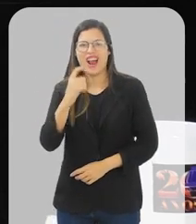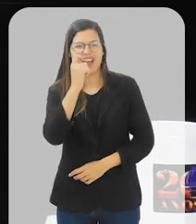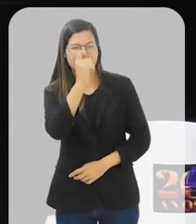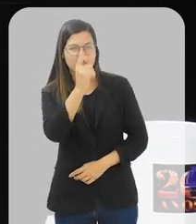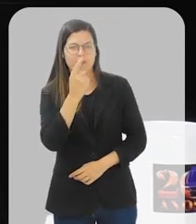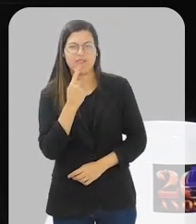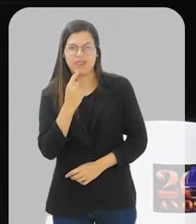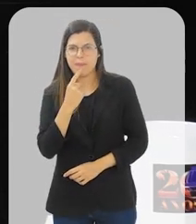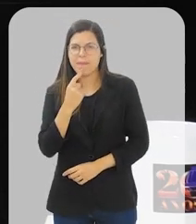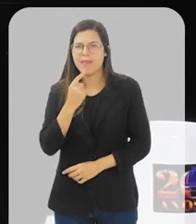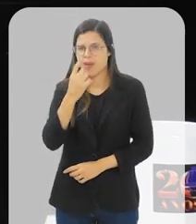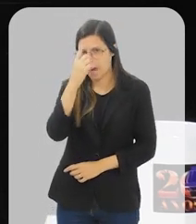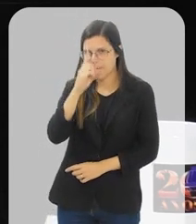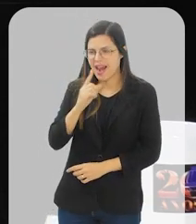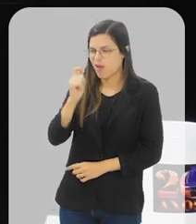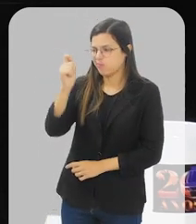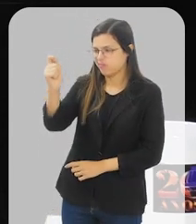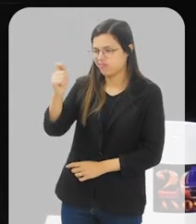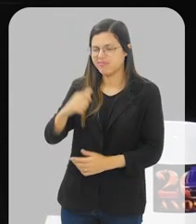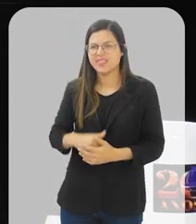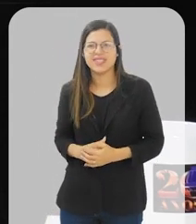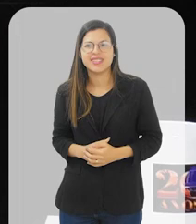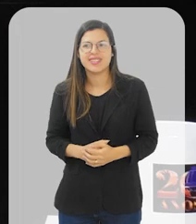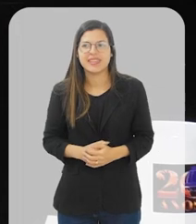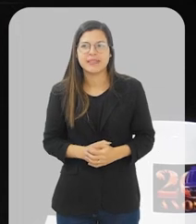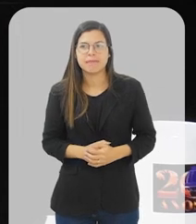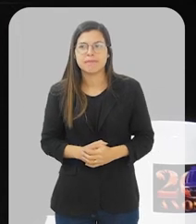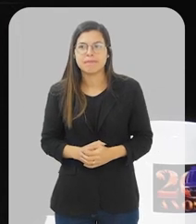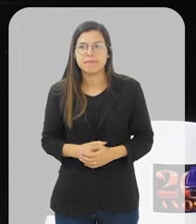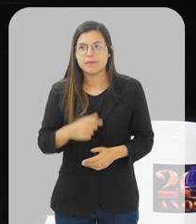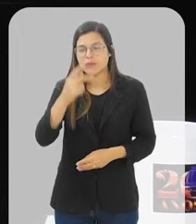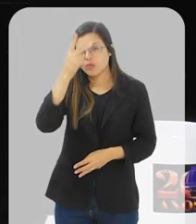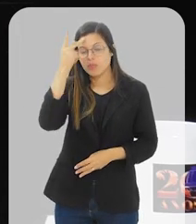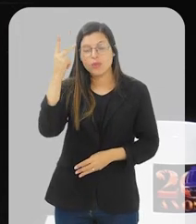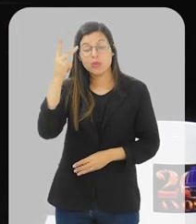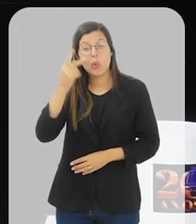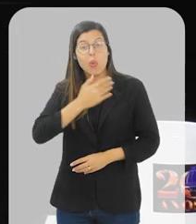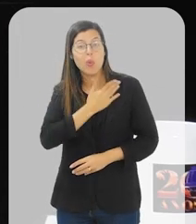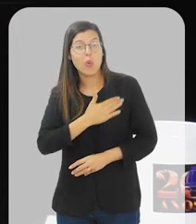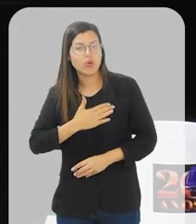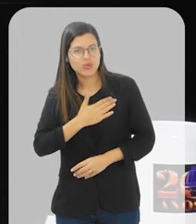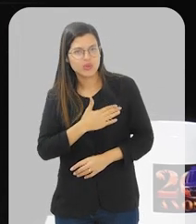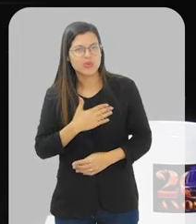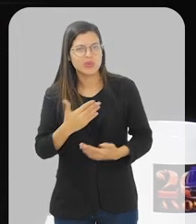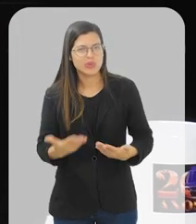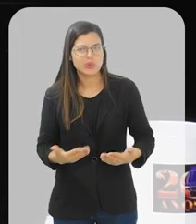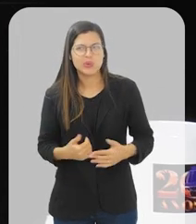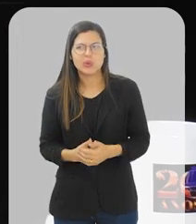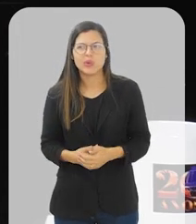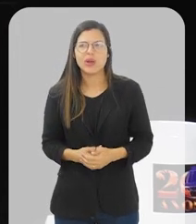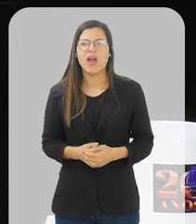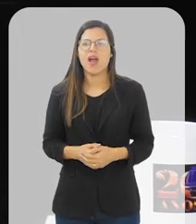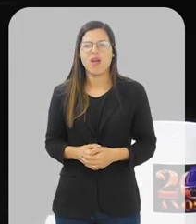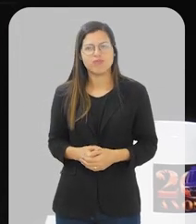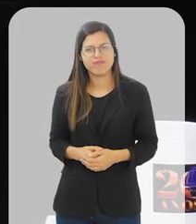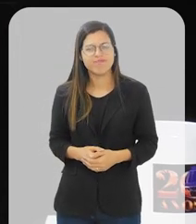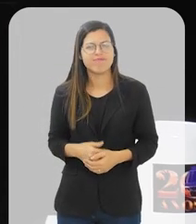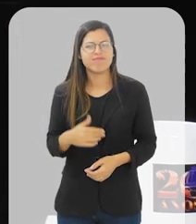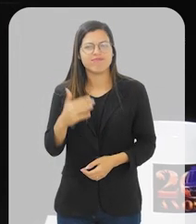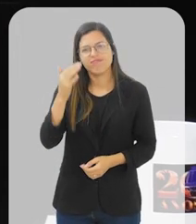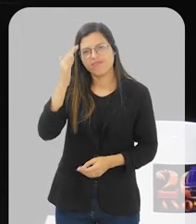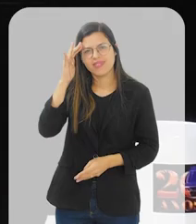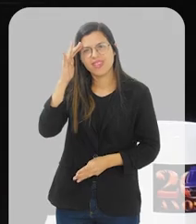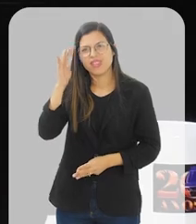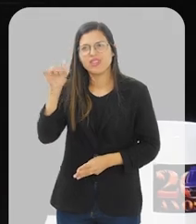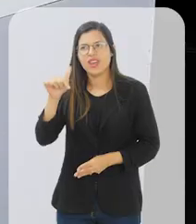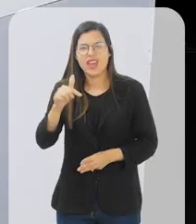para a bateria. E a galera, acho que curtiu bastante. Eu falei, ah, então é nisso que eu vou...